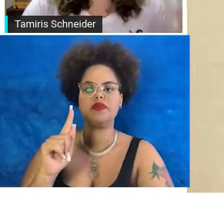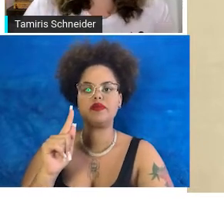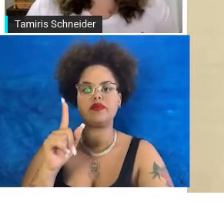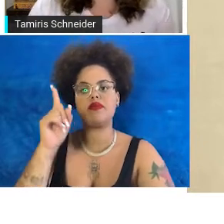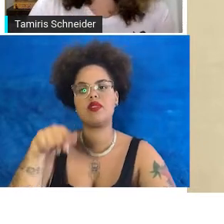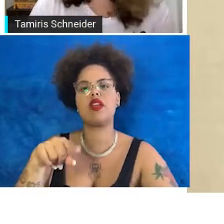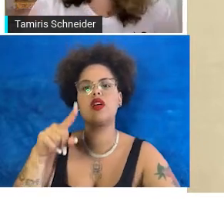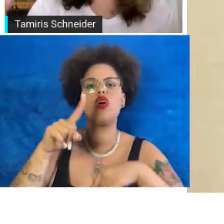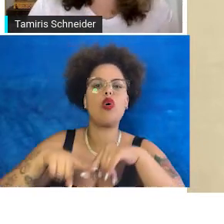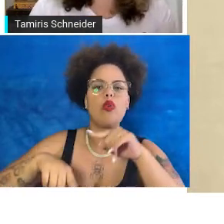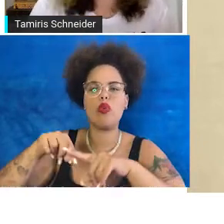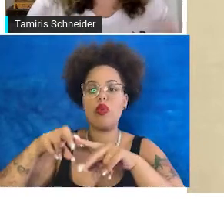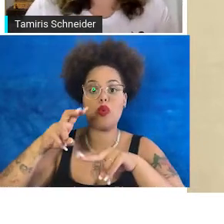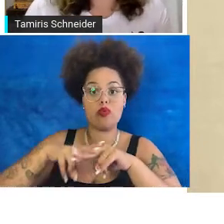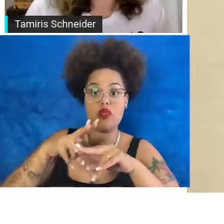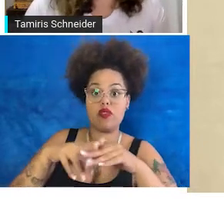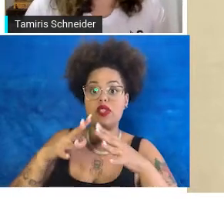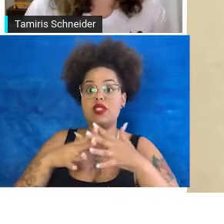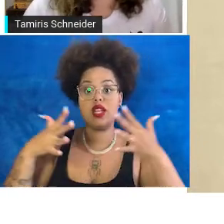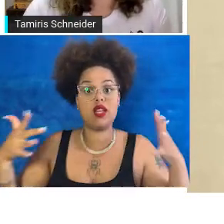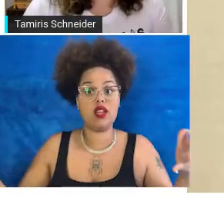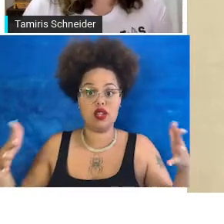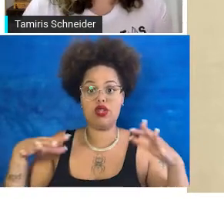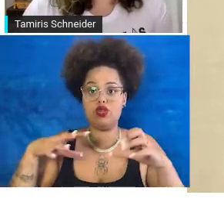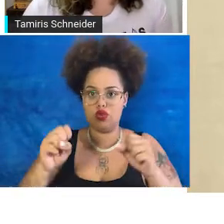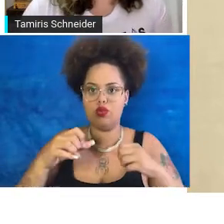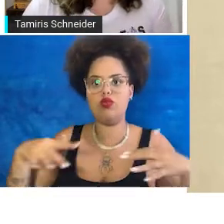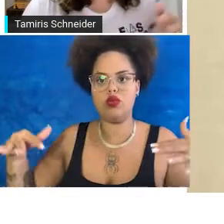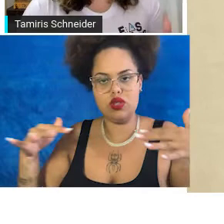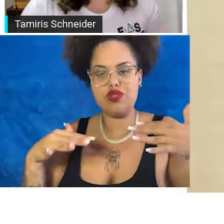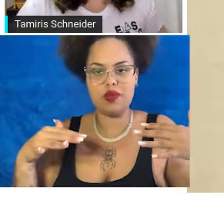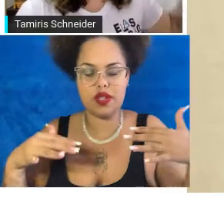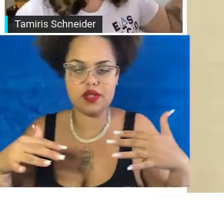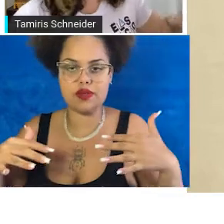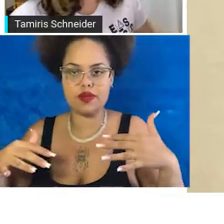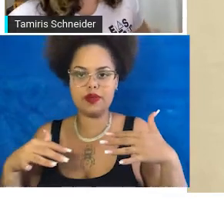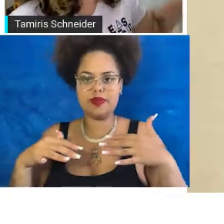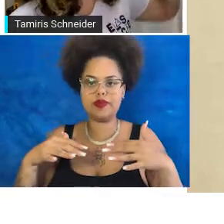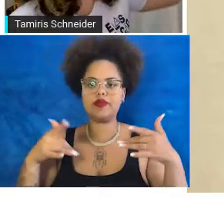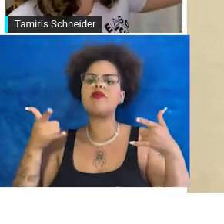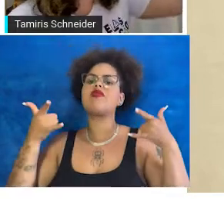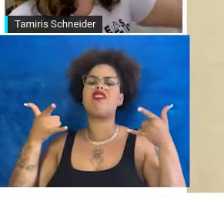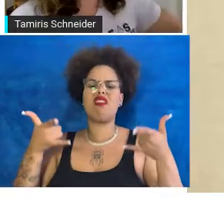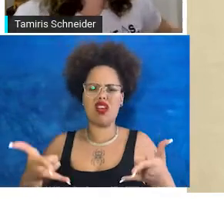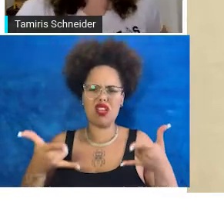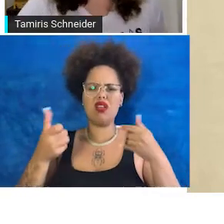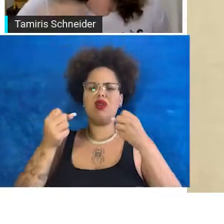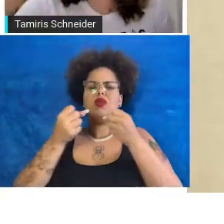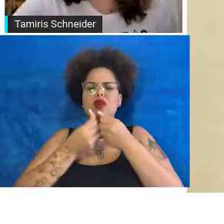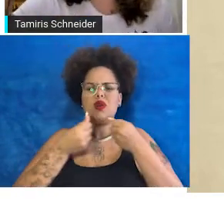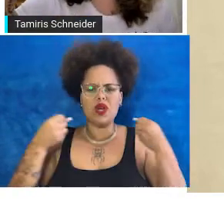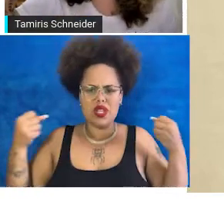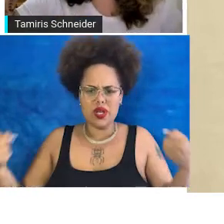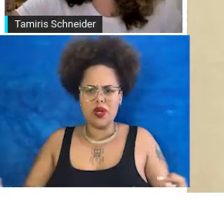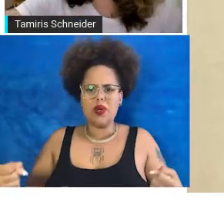os móveis grandes que ocupam espaço. Então, é isso. Cama,